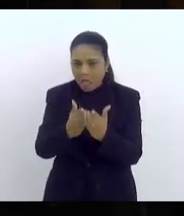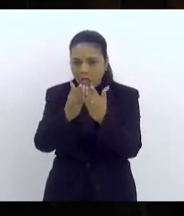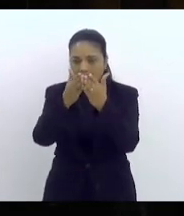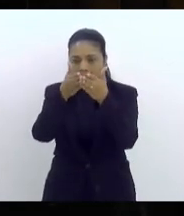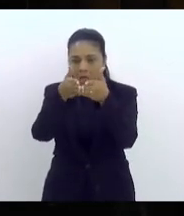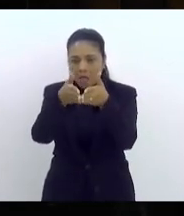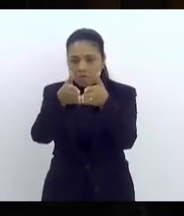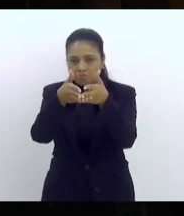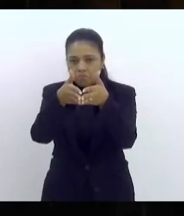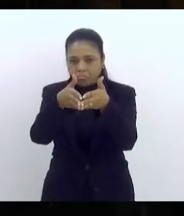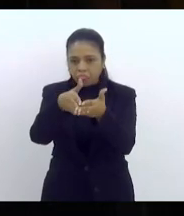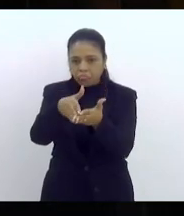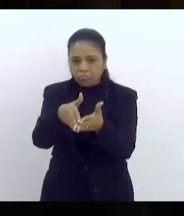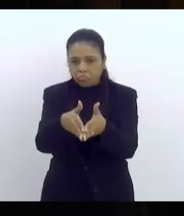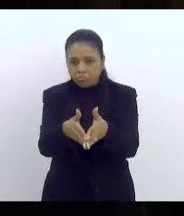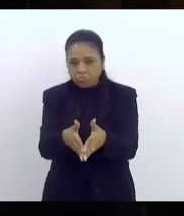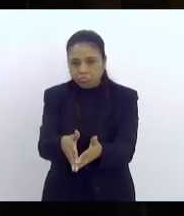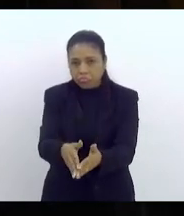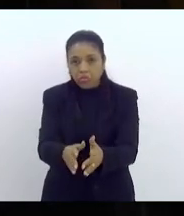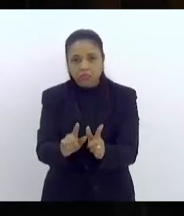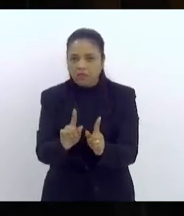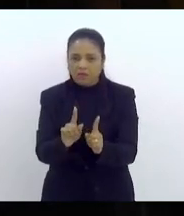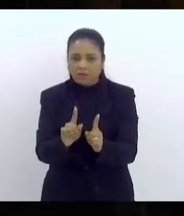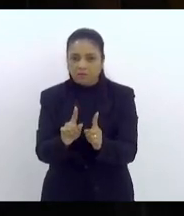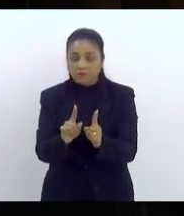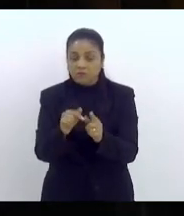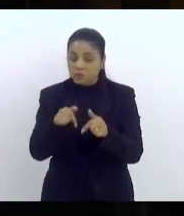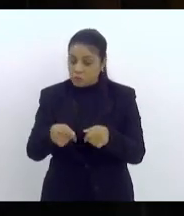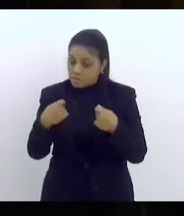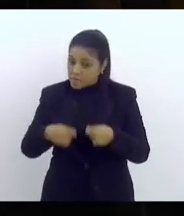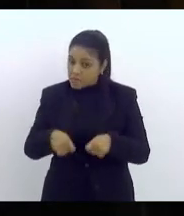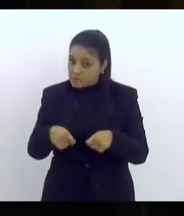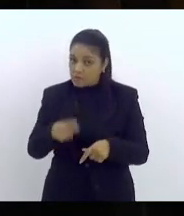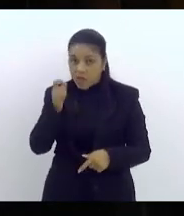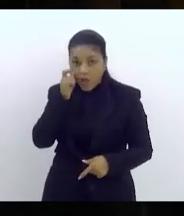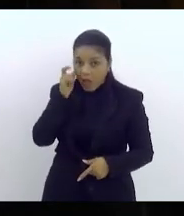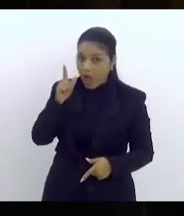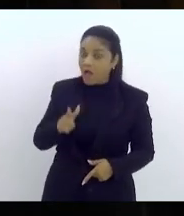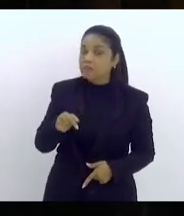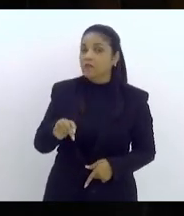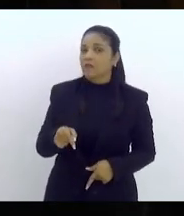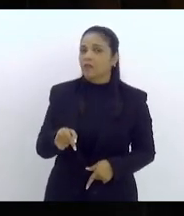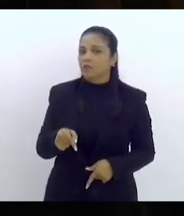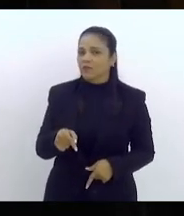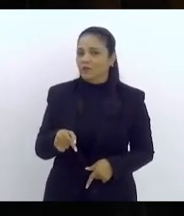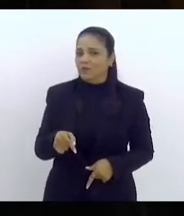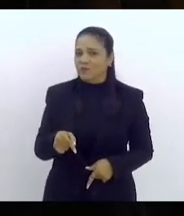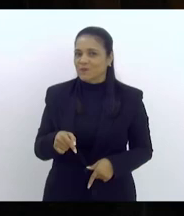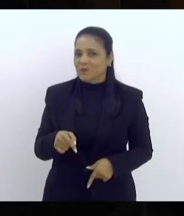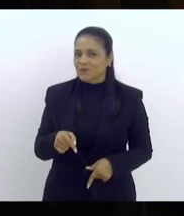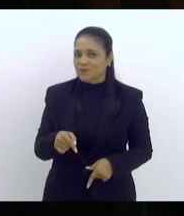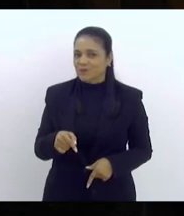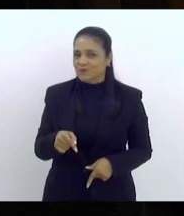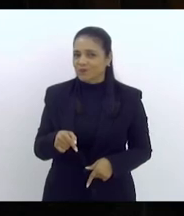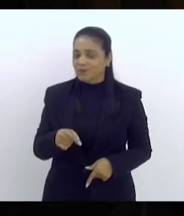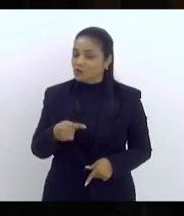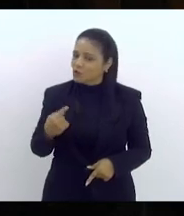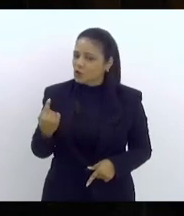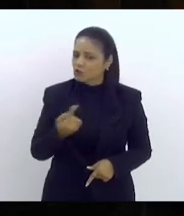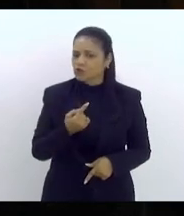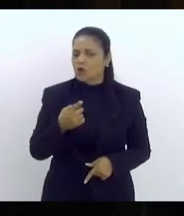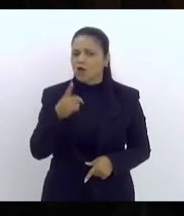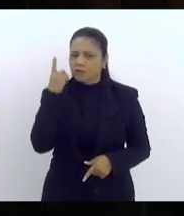nós precisaremos estar muito atentos deputado Dionísio Lins vossa excelência que também está aqui há muito tempo